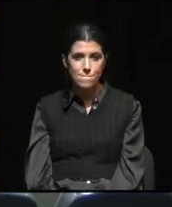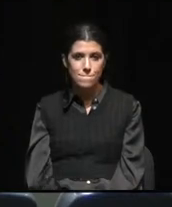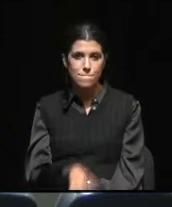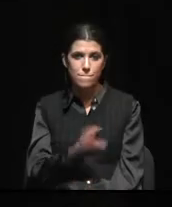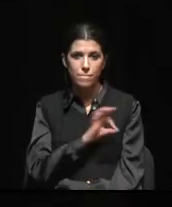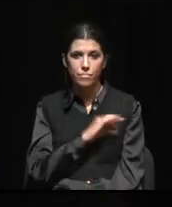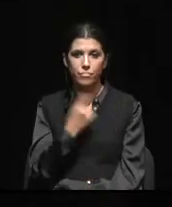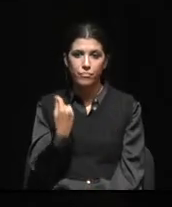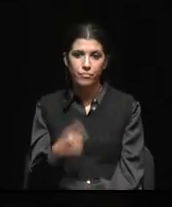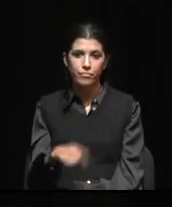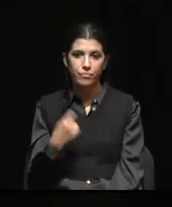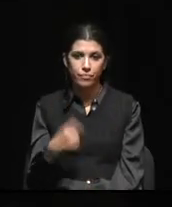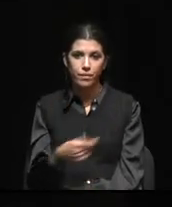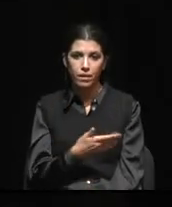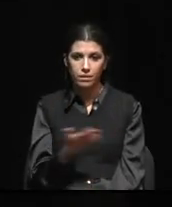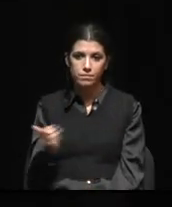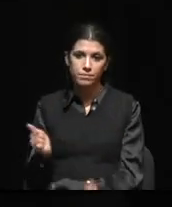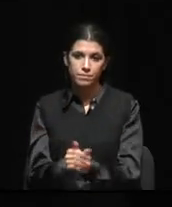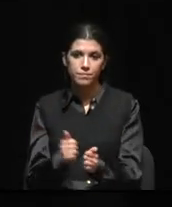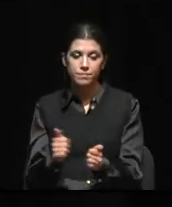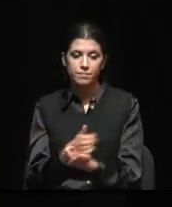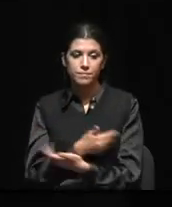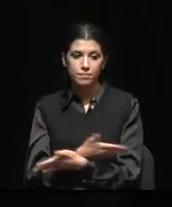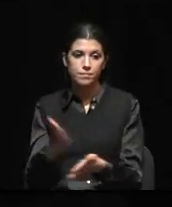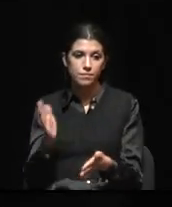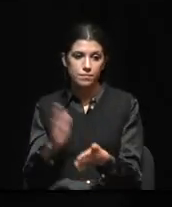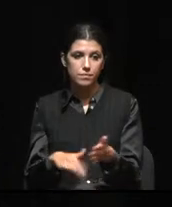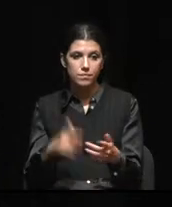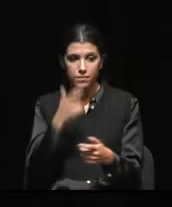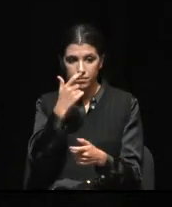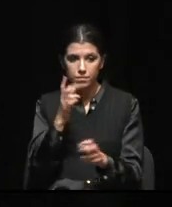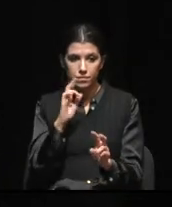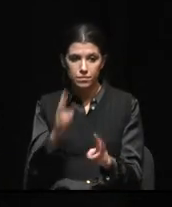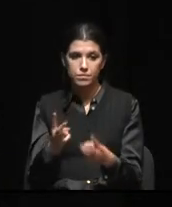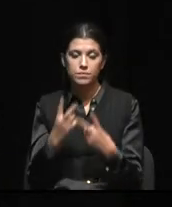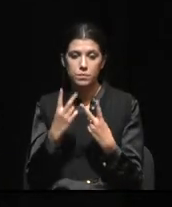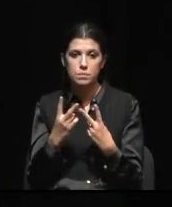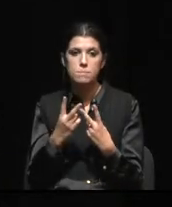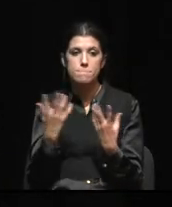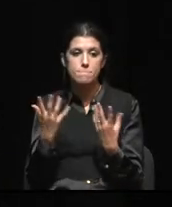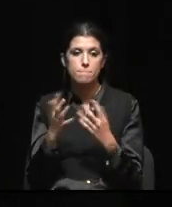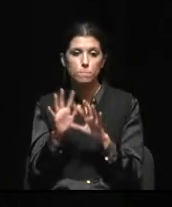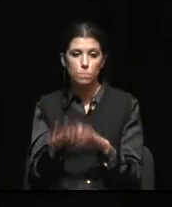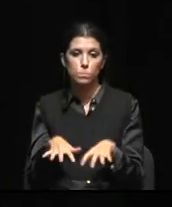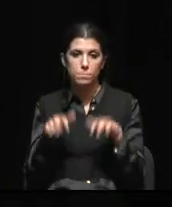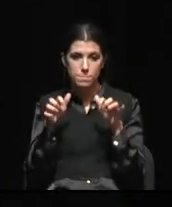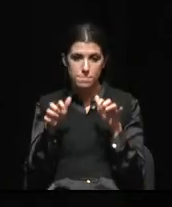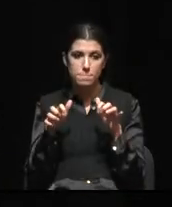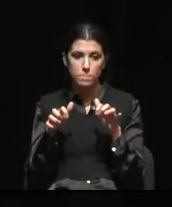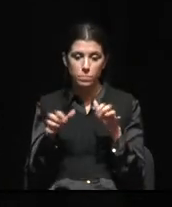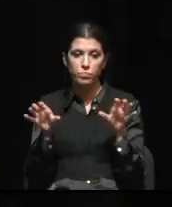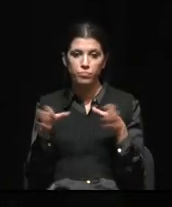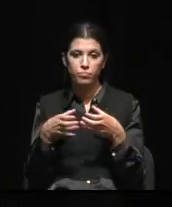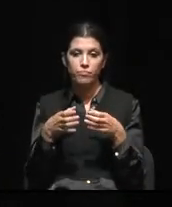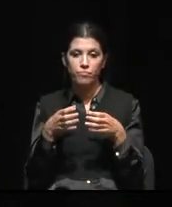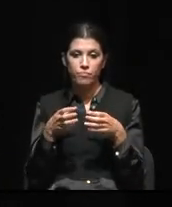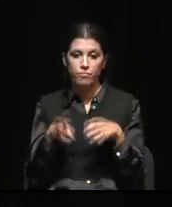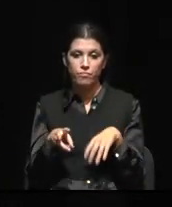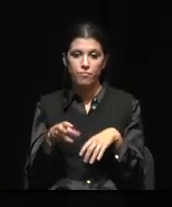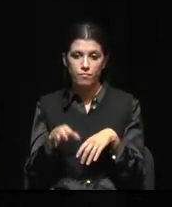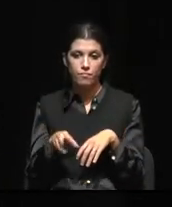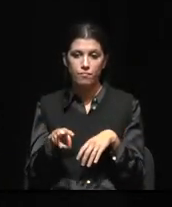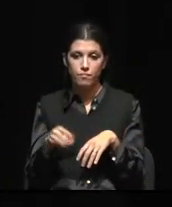senhora Presidente senhores vereadores caros colegas público presente nesta sessão plenária o grupo Municipal de partido da